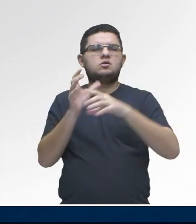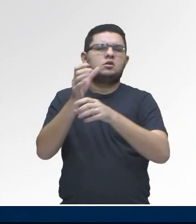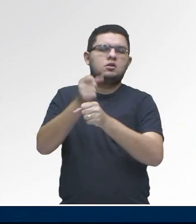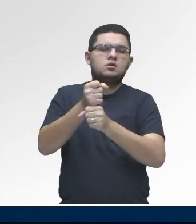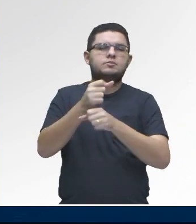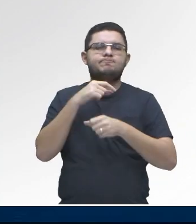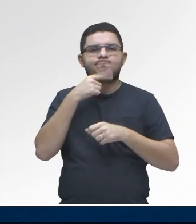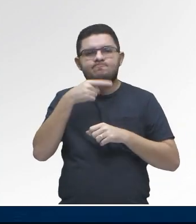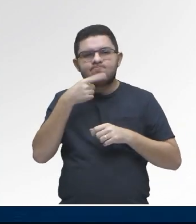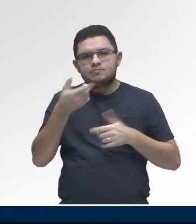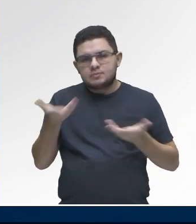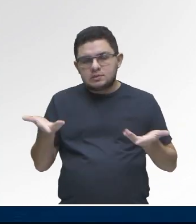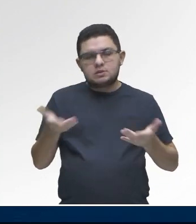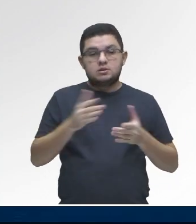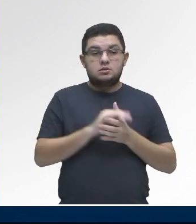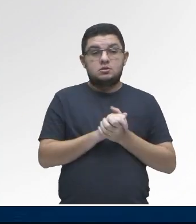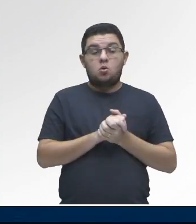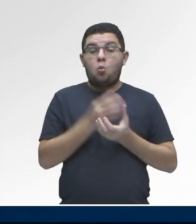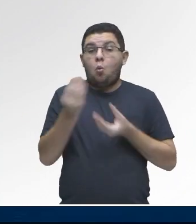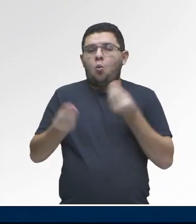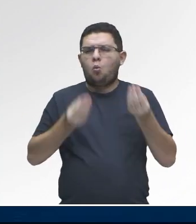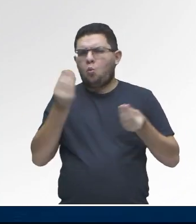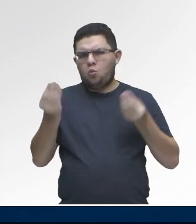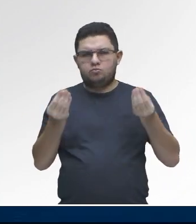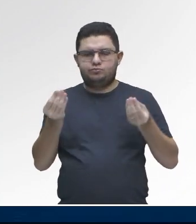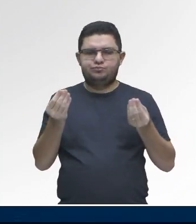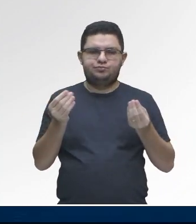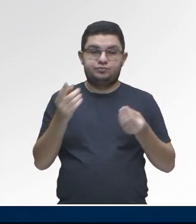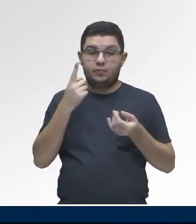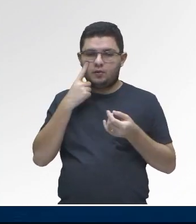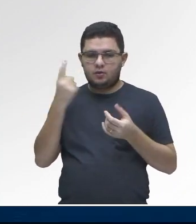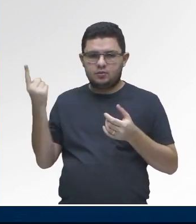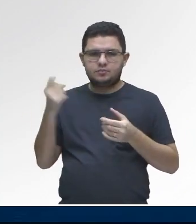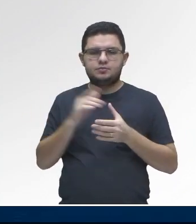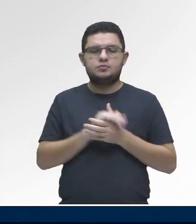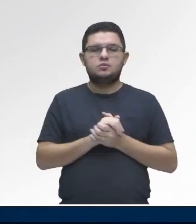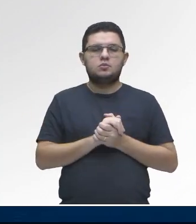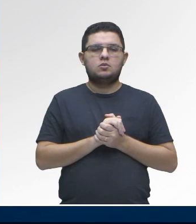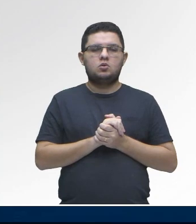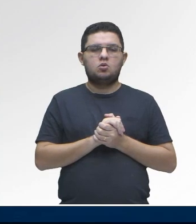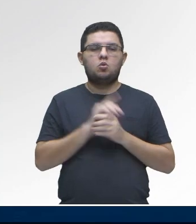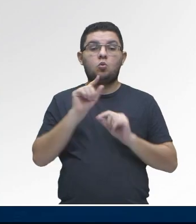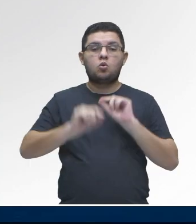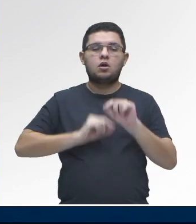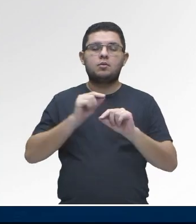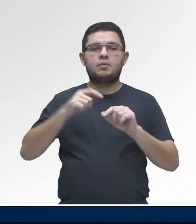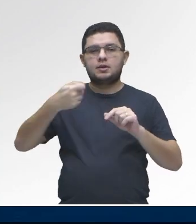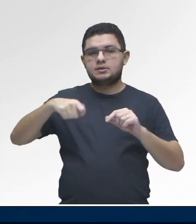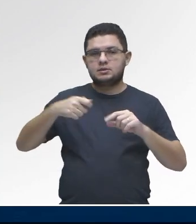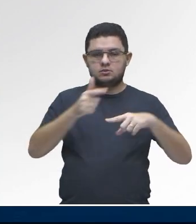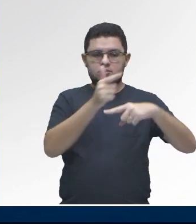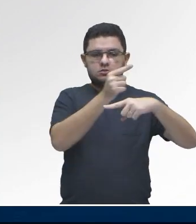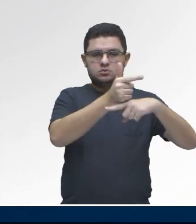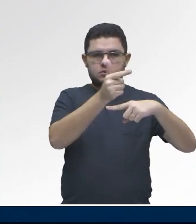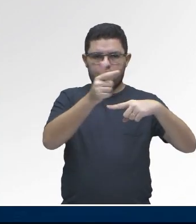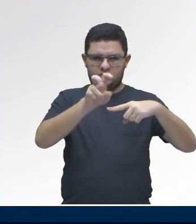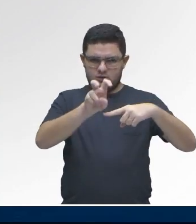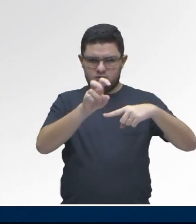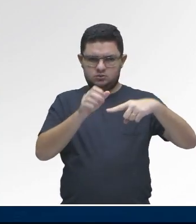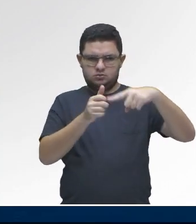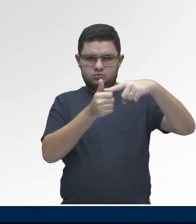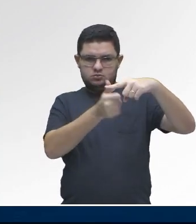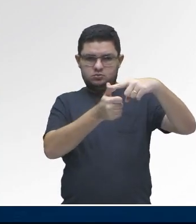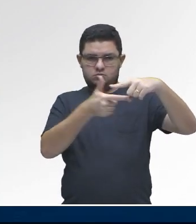nesse exemplo, como é que eu vou fazer? Eu vou desmembrar essa raiz em duas. Então, vai